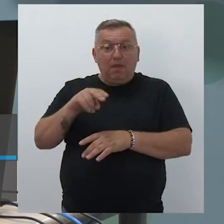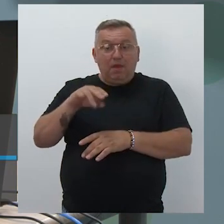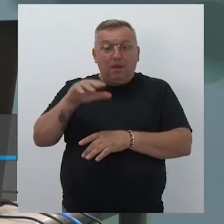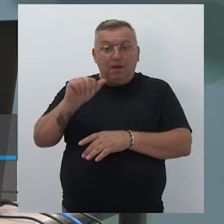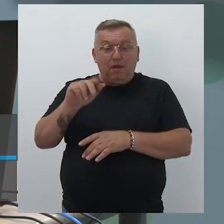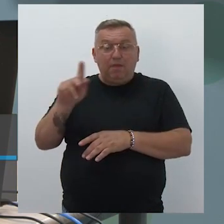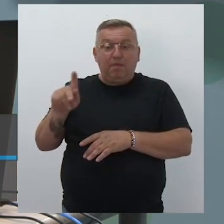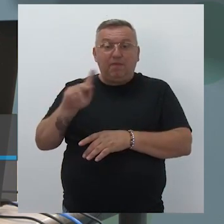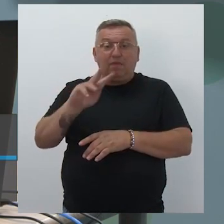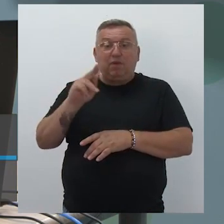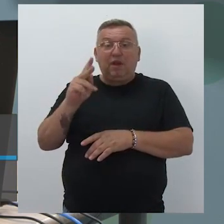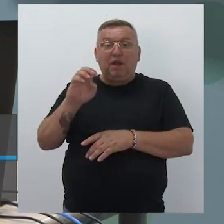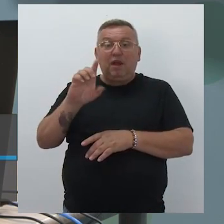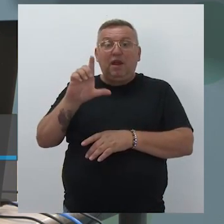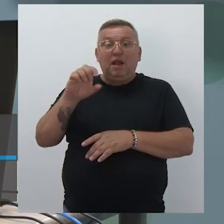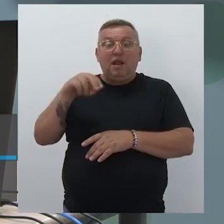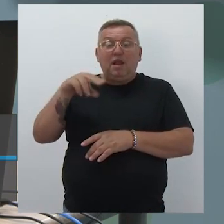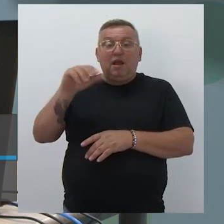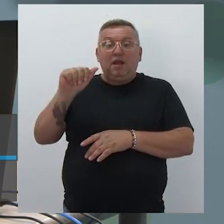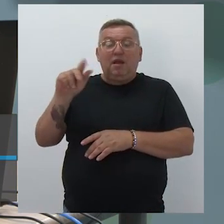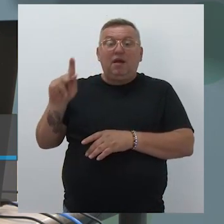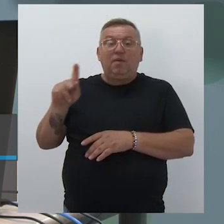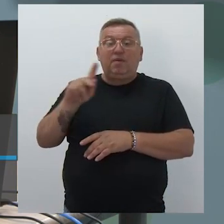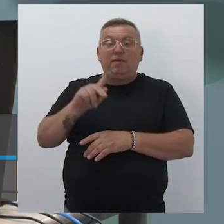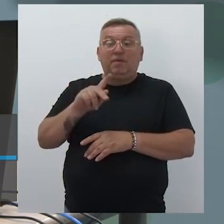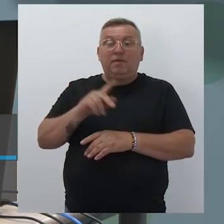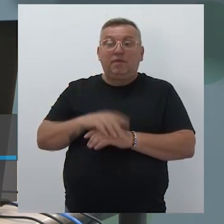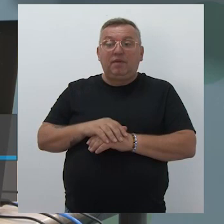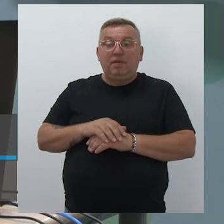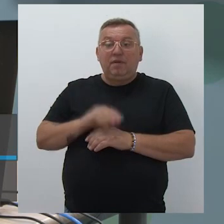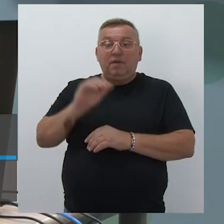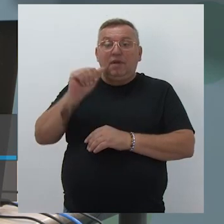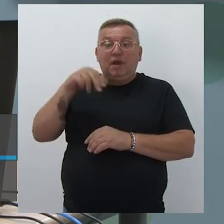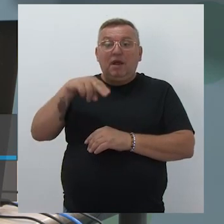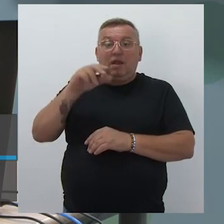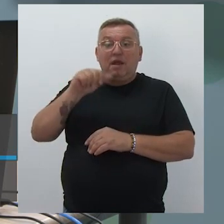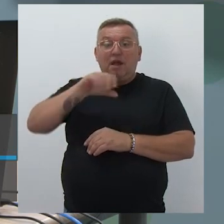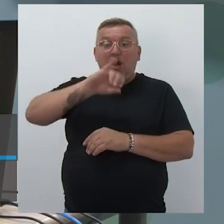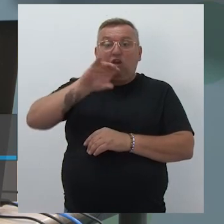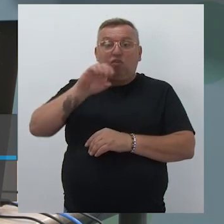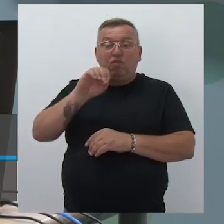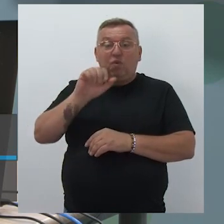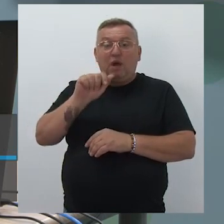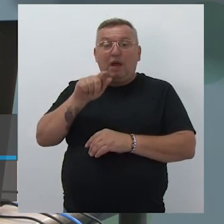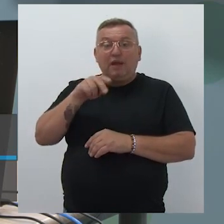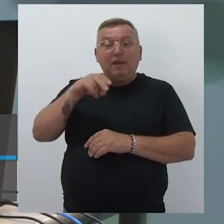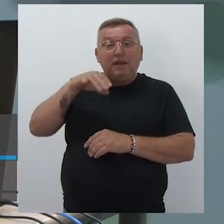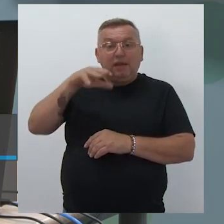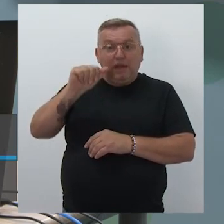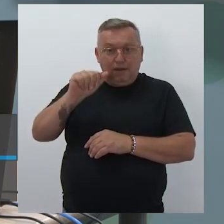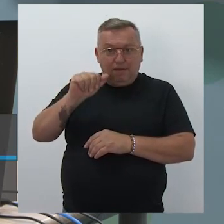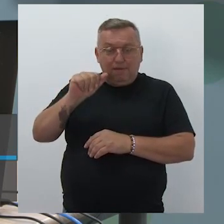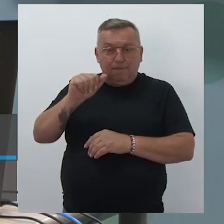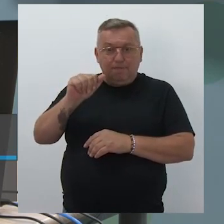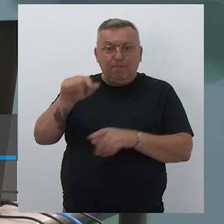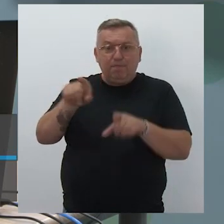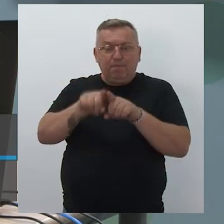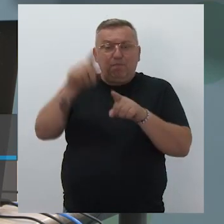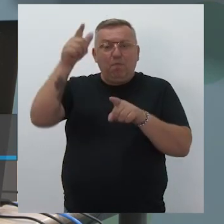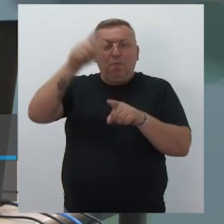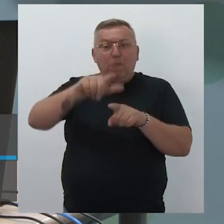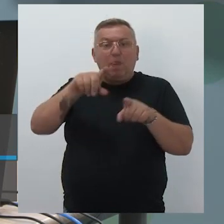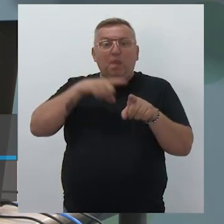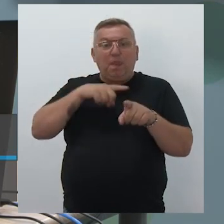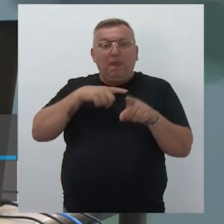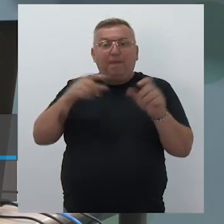professora Helena, a professora Ana Joaquina, né, e todos outros que